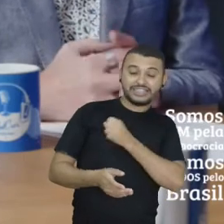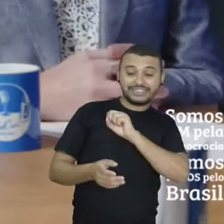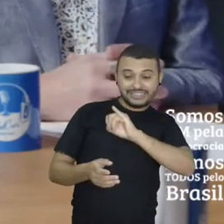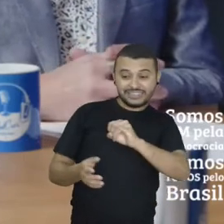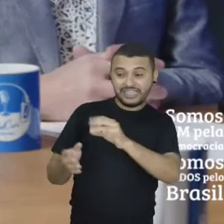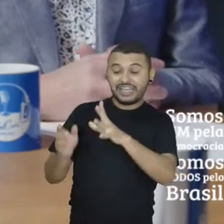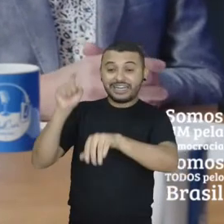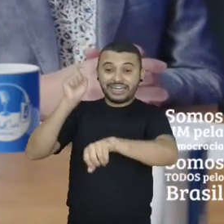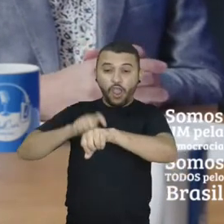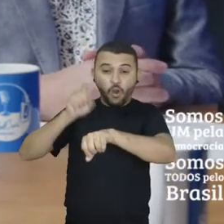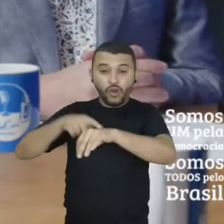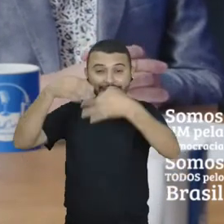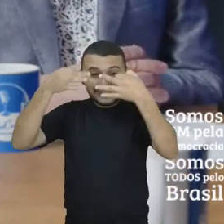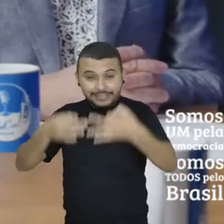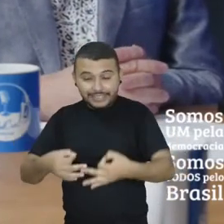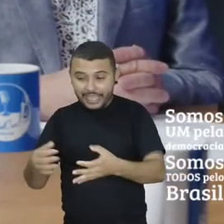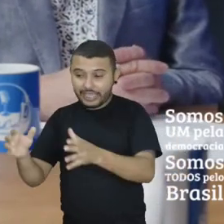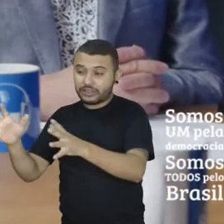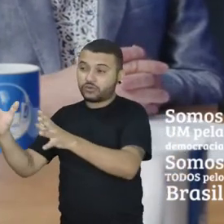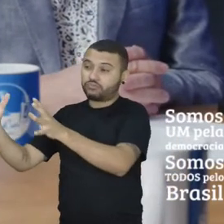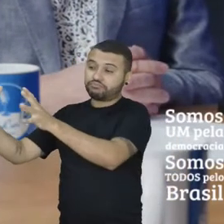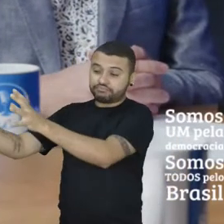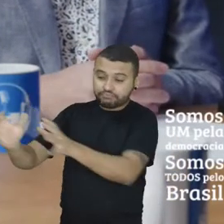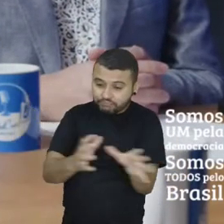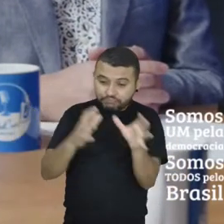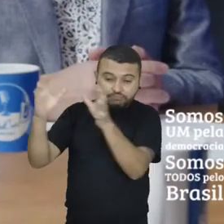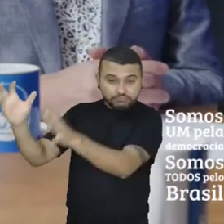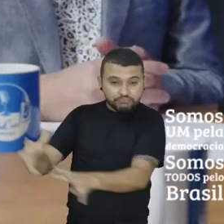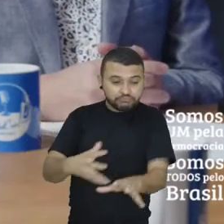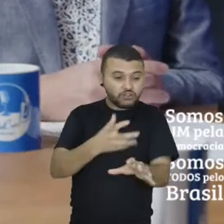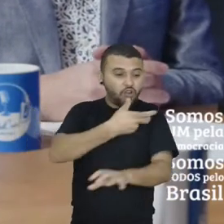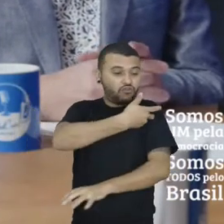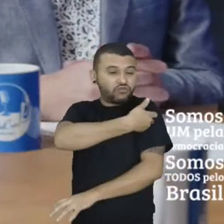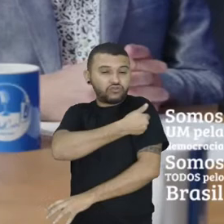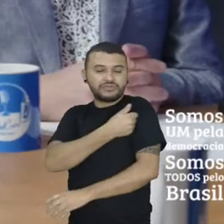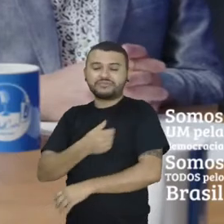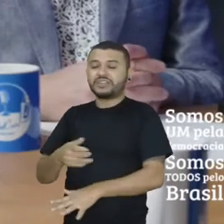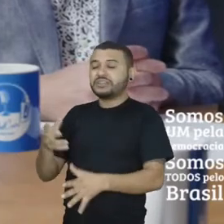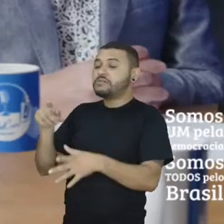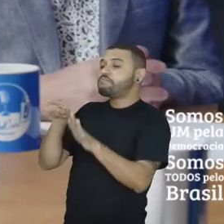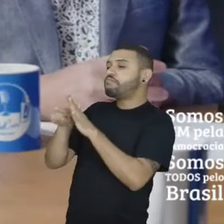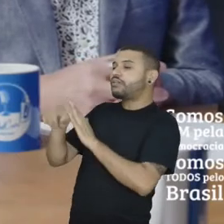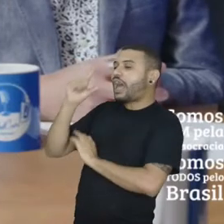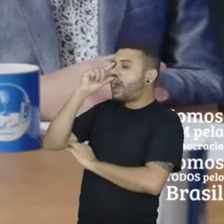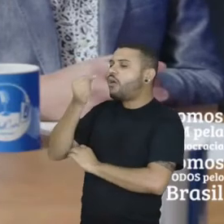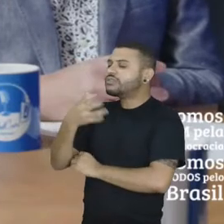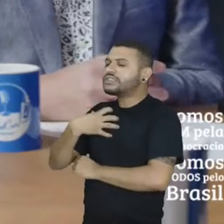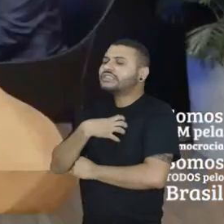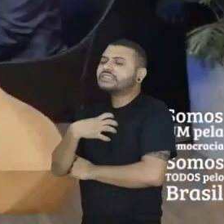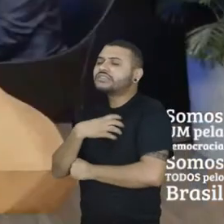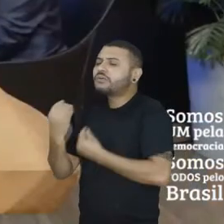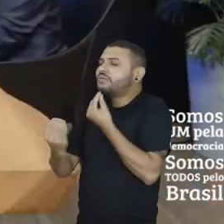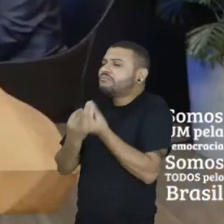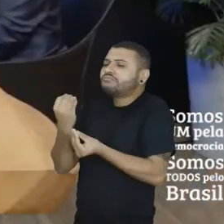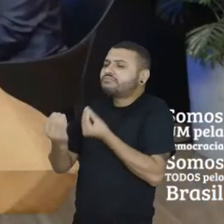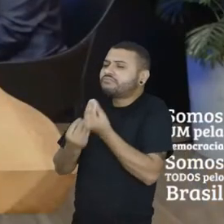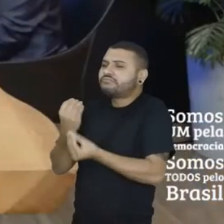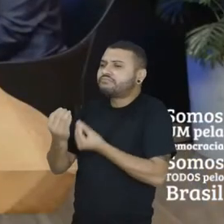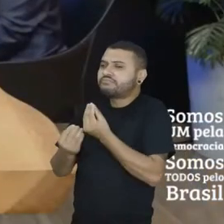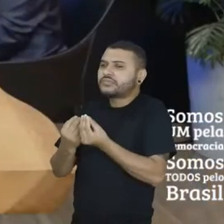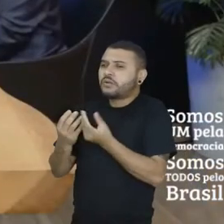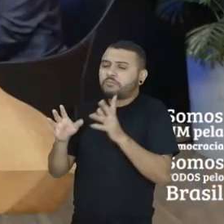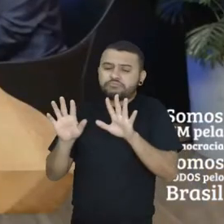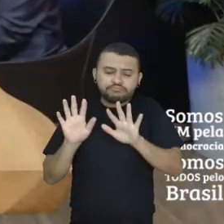tivesse sido um combate correto. Como o senhor sente de, no arca o ombro um